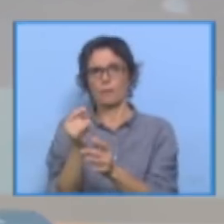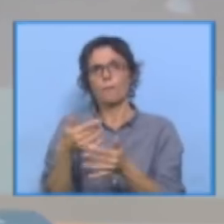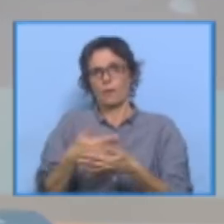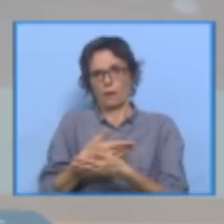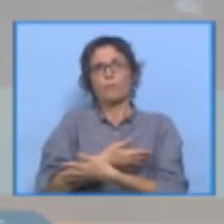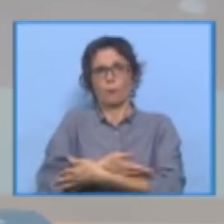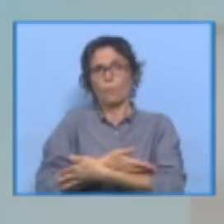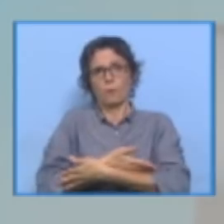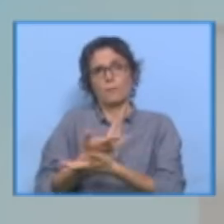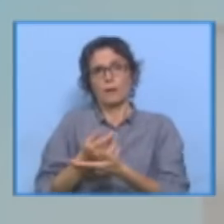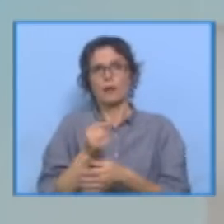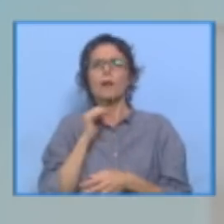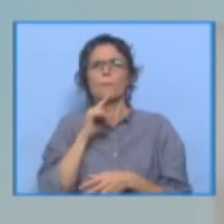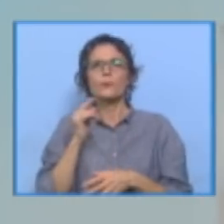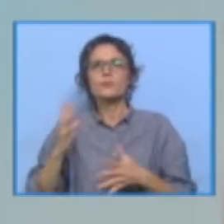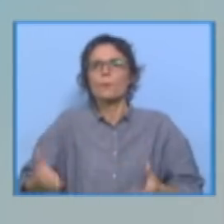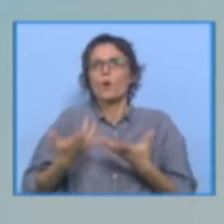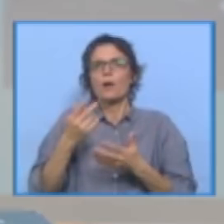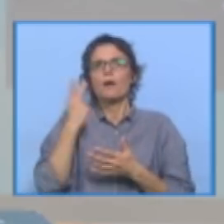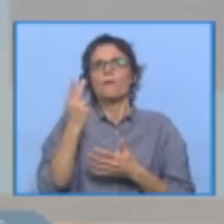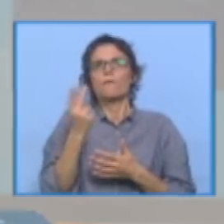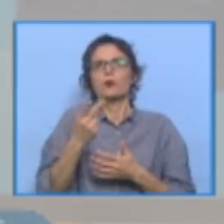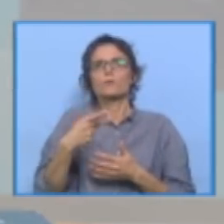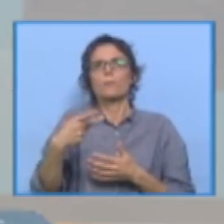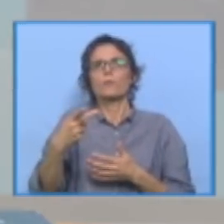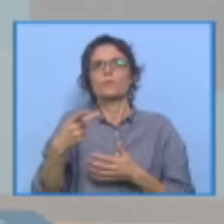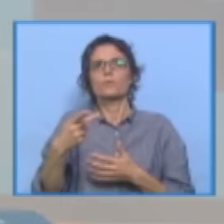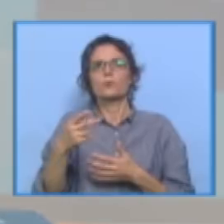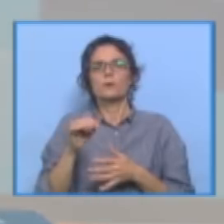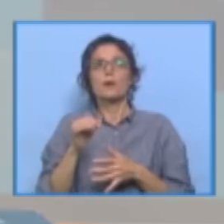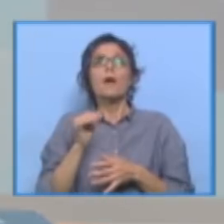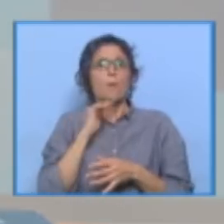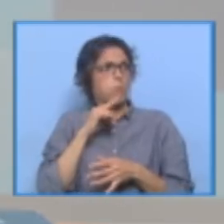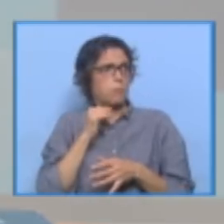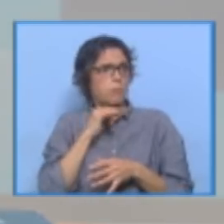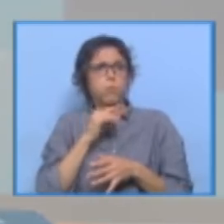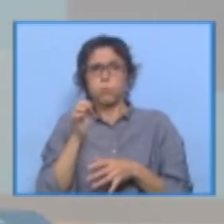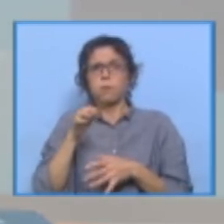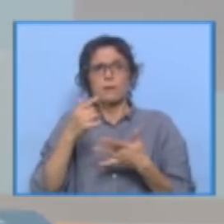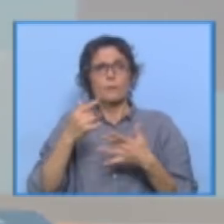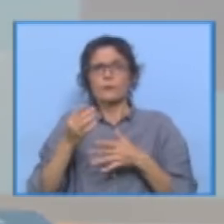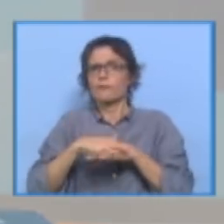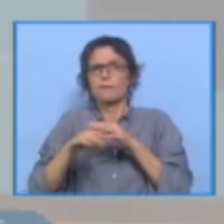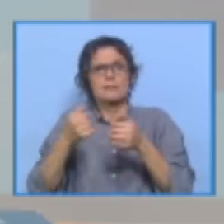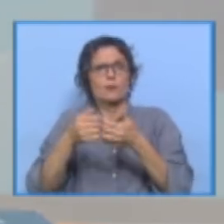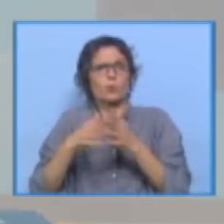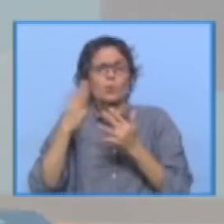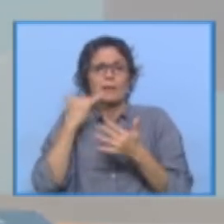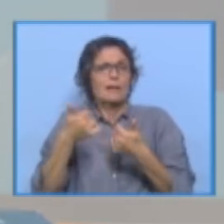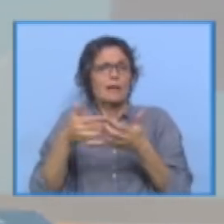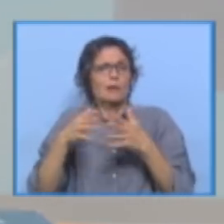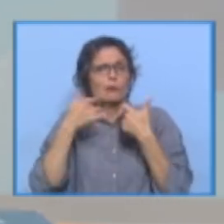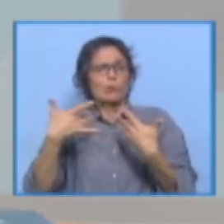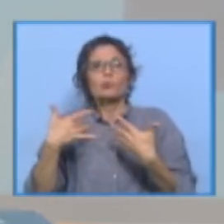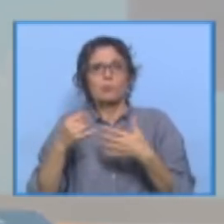salvar as duas vidas? É possível fazer tudo por salvar as duas vidas, como é evidente, nós sabemos que... Claro, que está com cancro, às